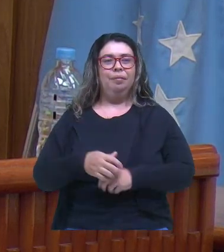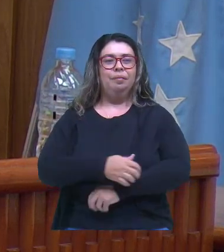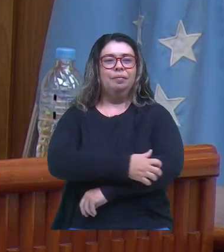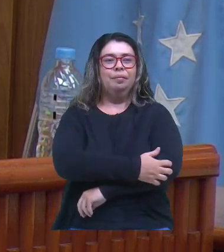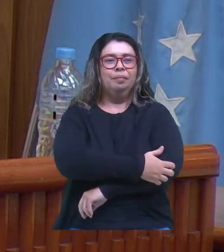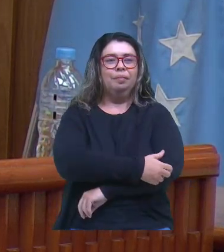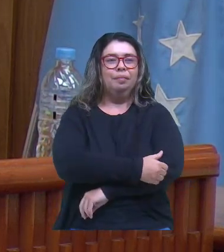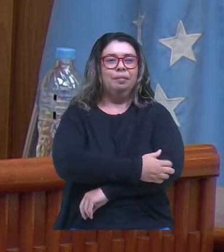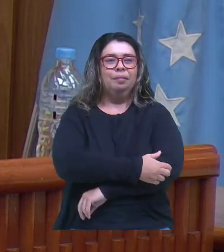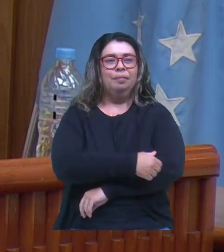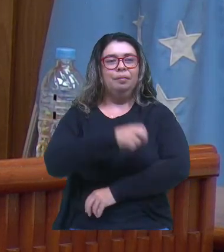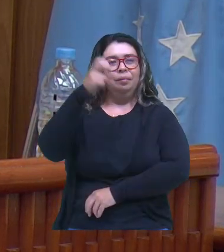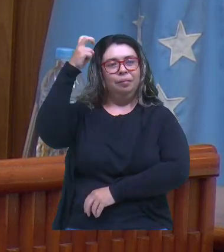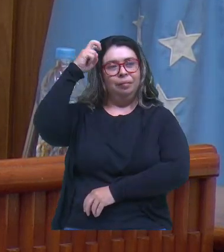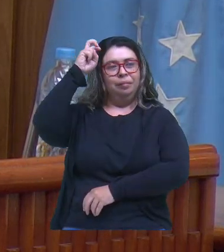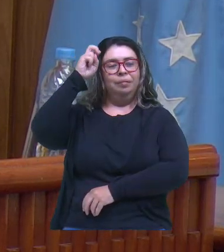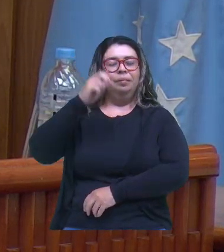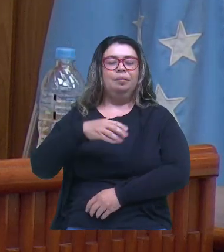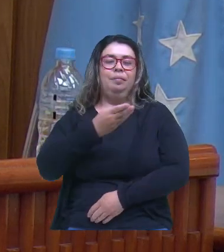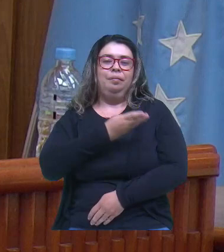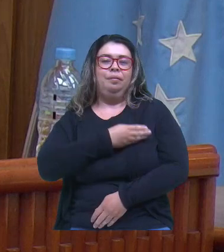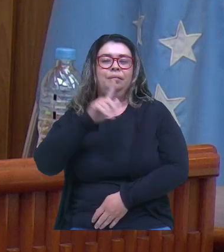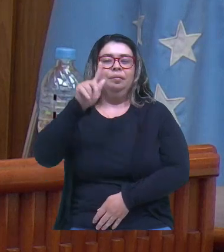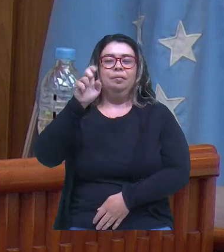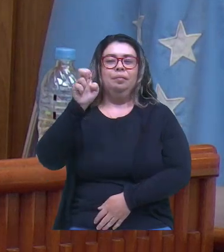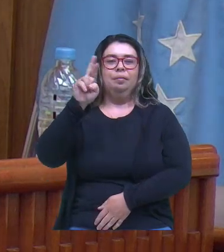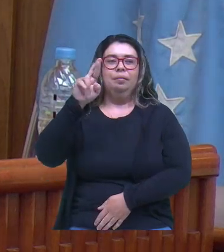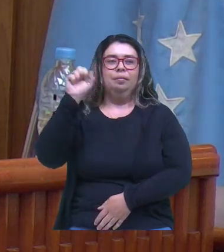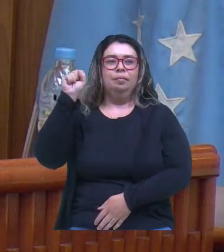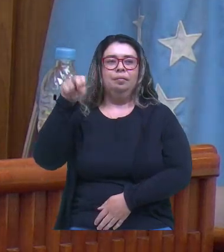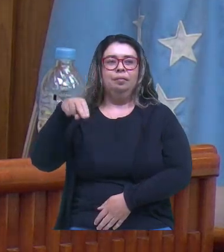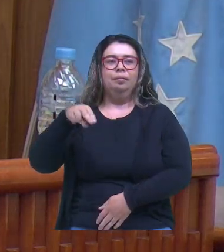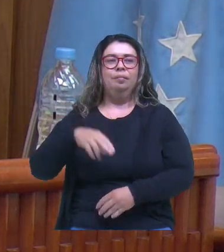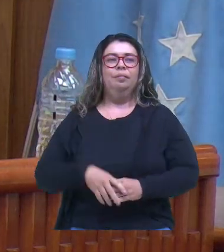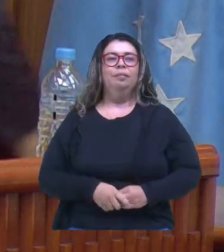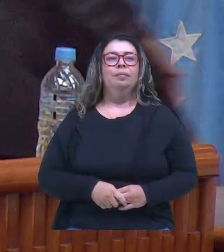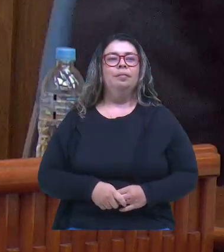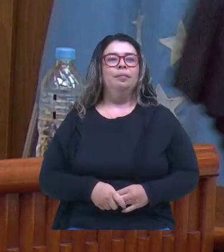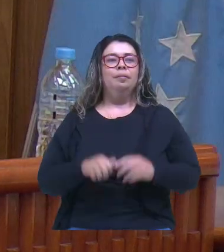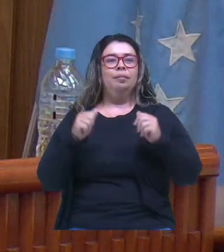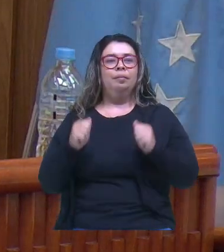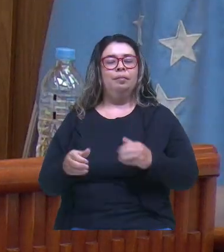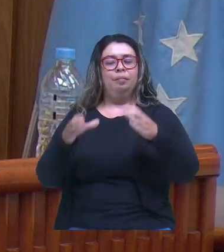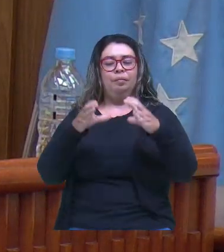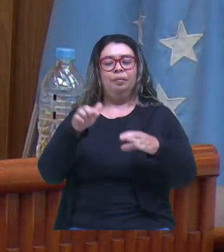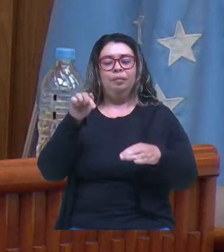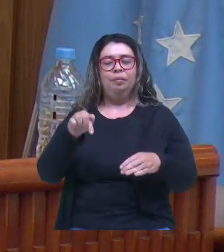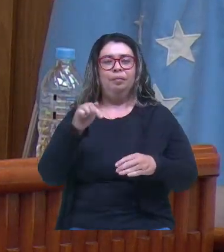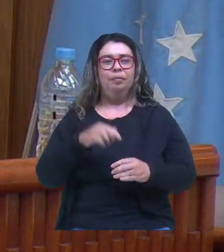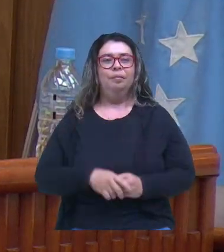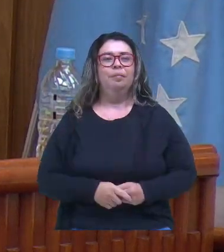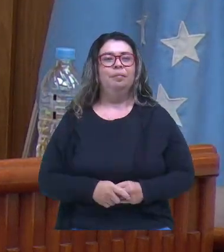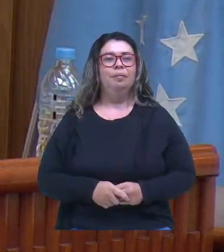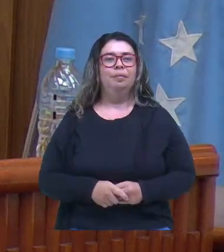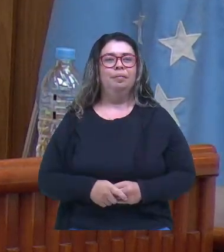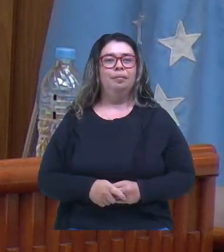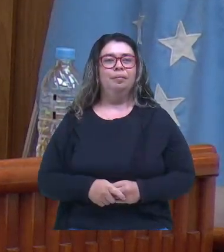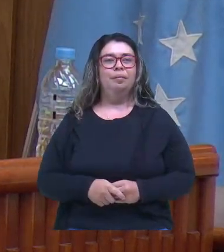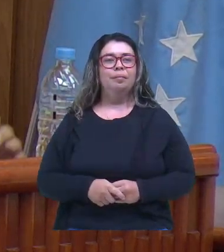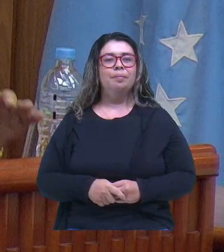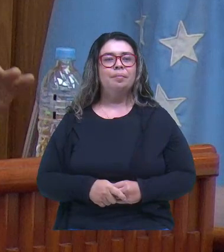com uma ideia do meu amigo Gerson Alves de Souza, pôde colocar aqui nesse plenário hoje